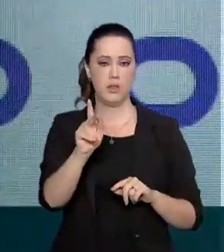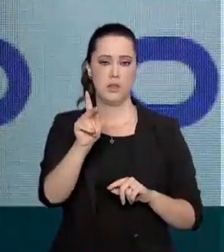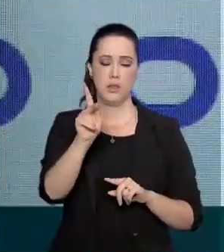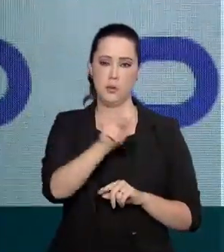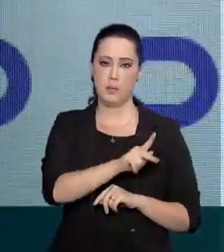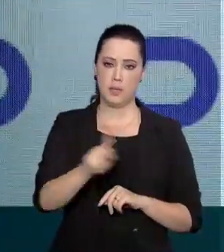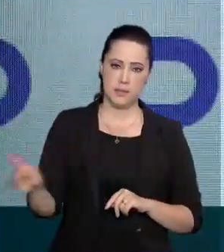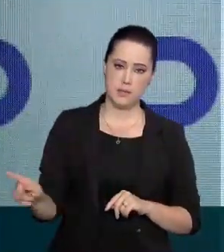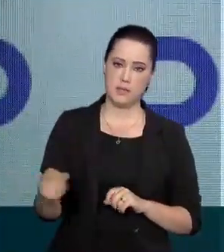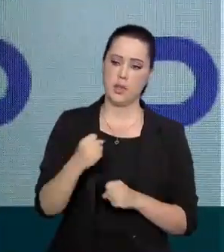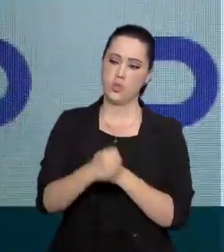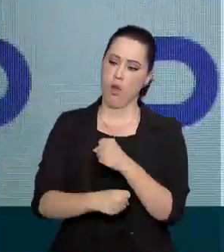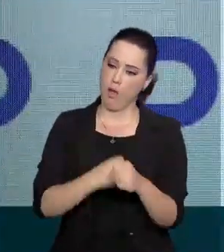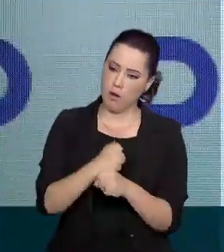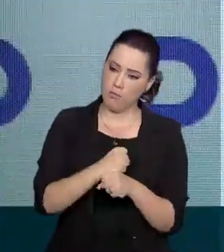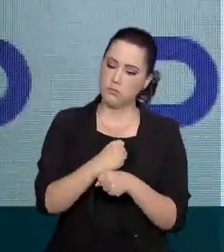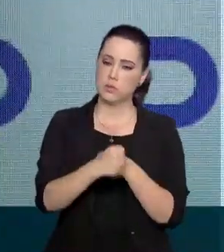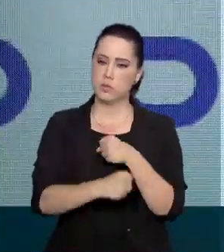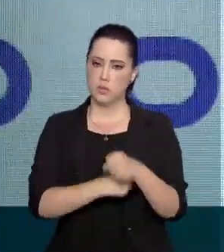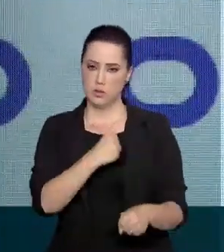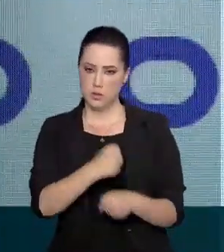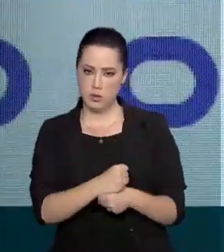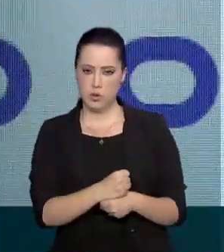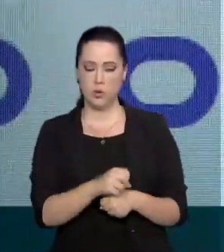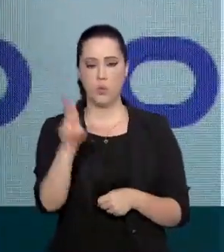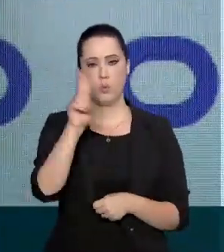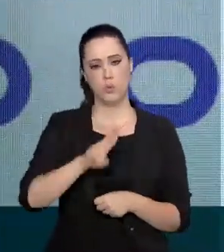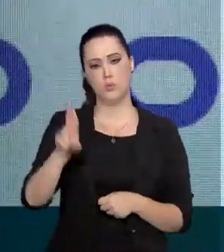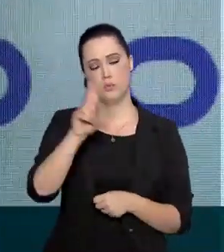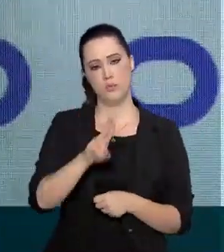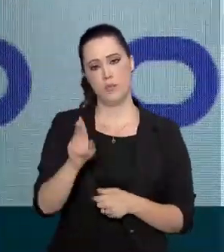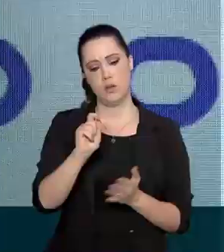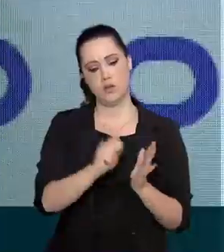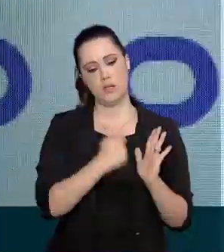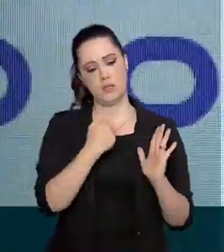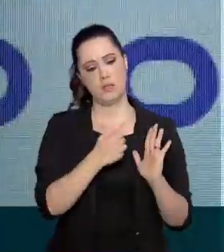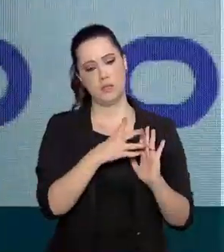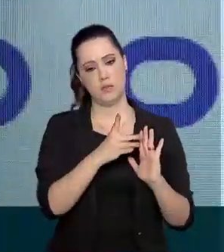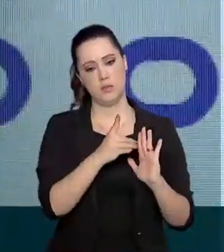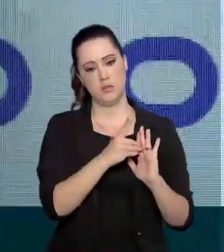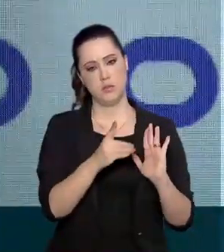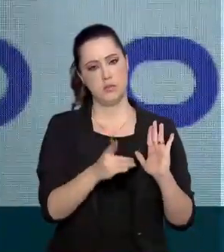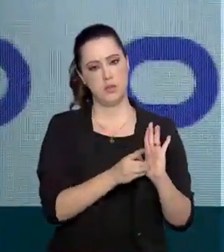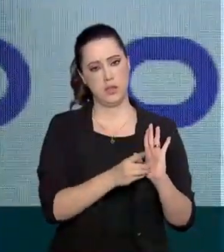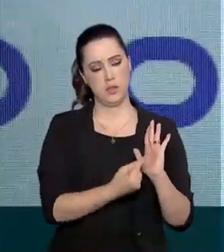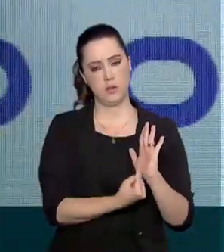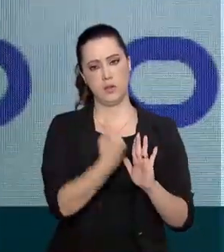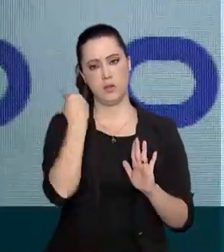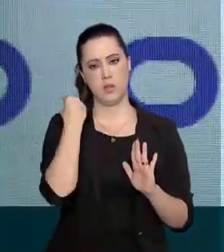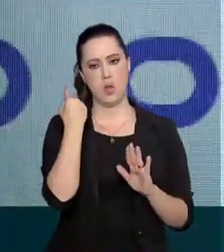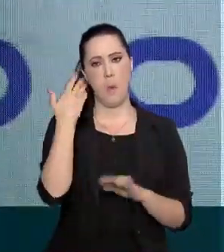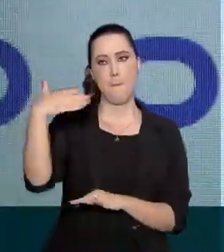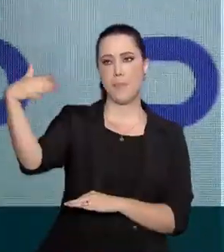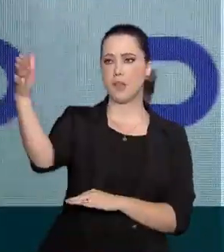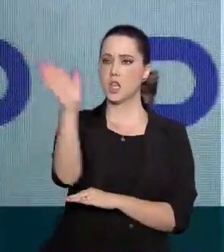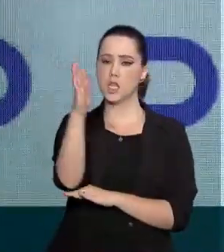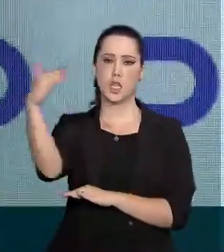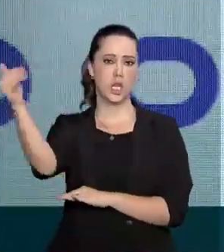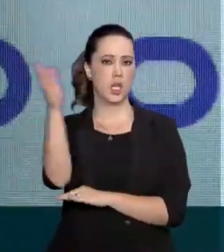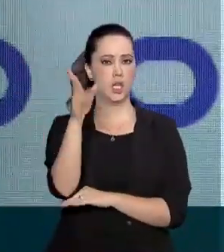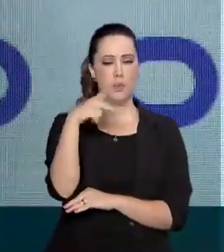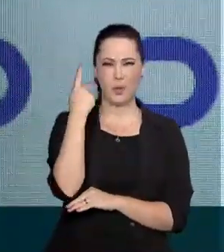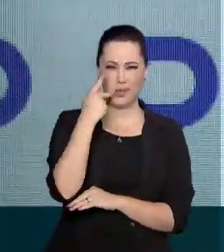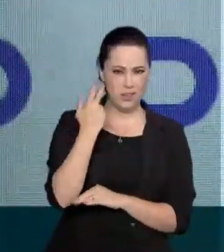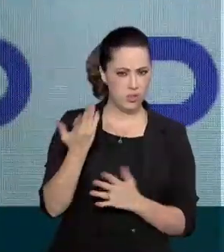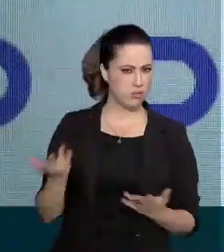após ano, faça dessa assinatura de decreto no passado uma bandeira política dele. Vamos